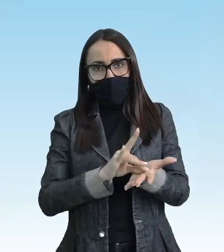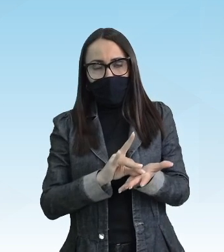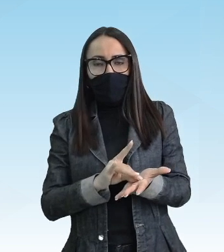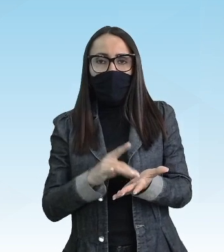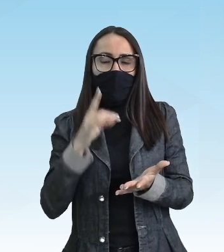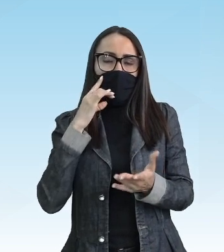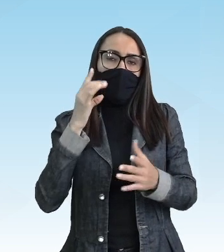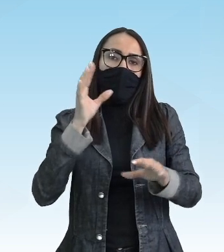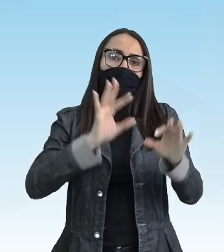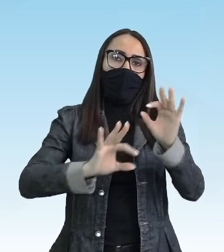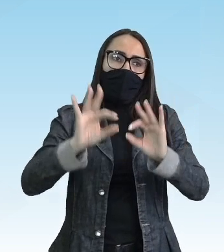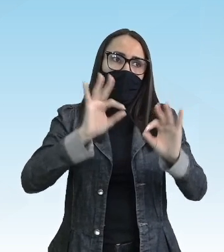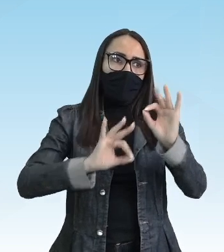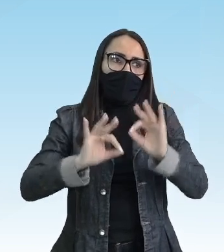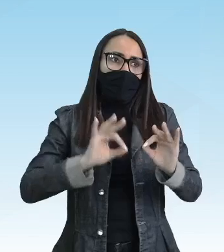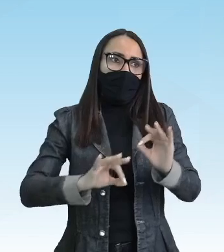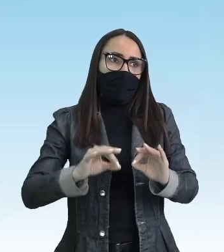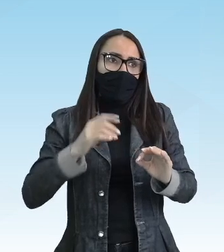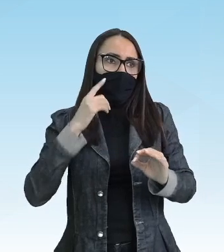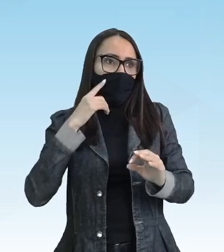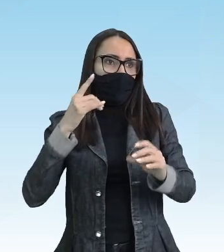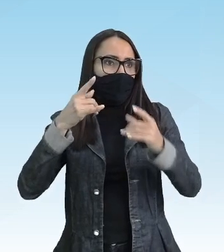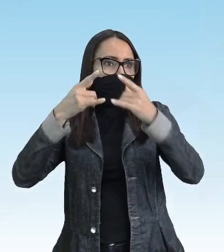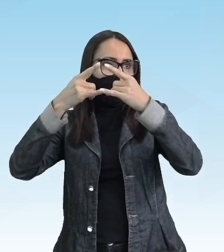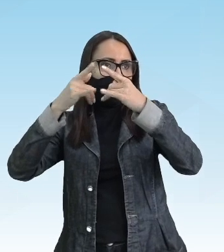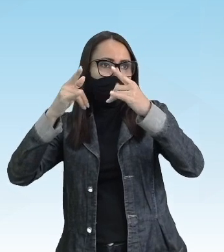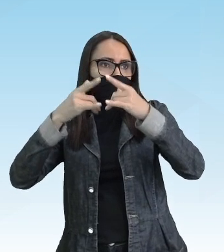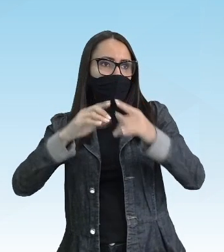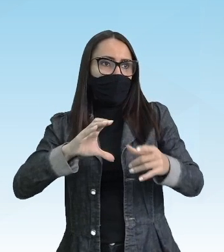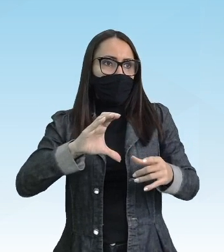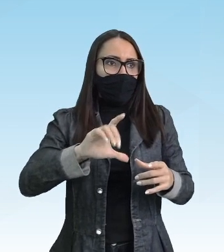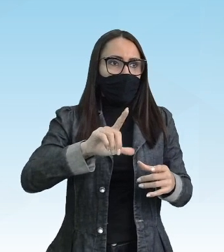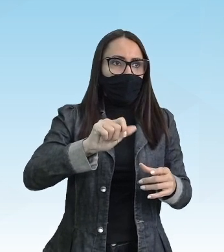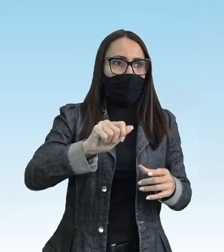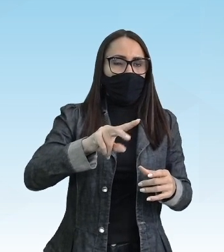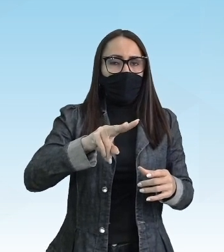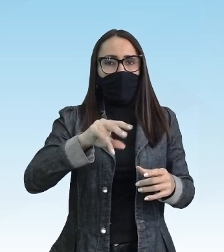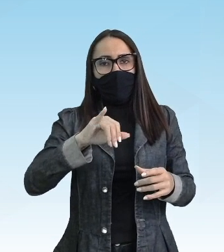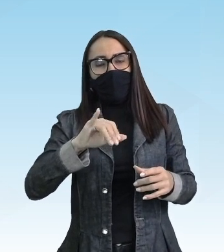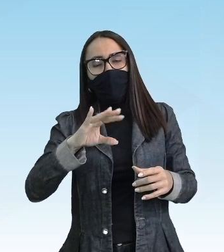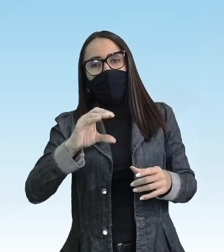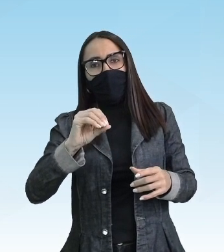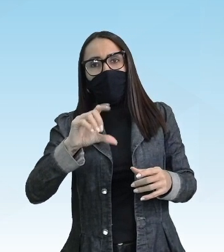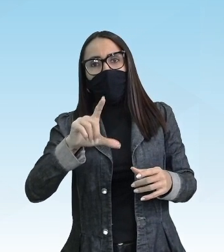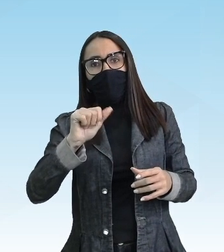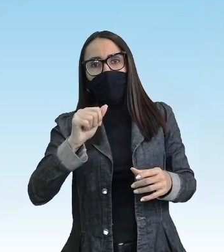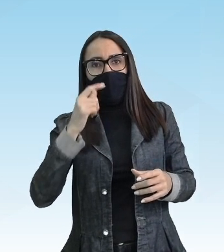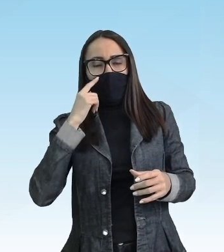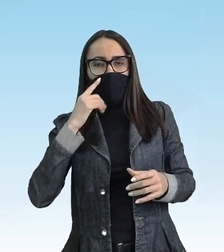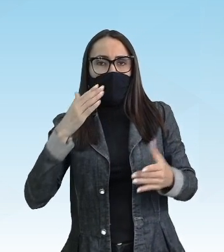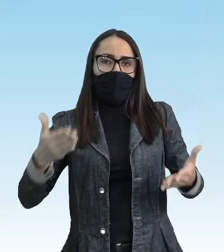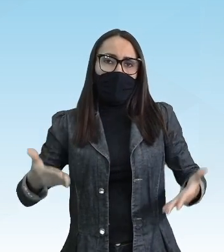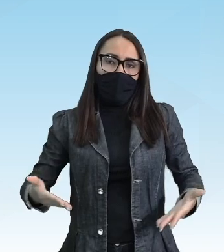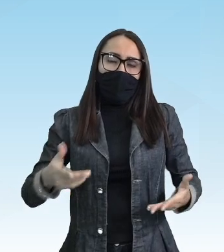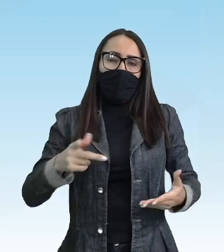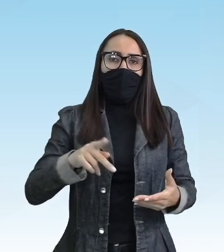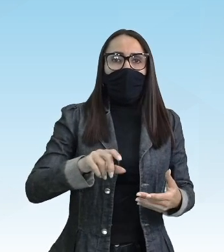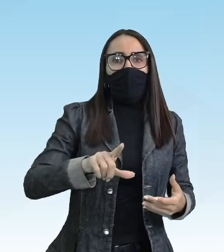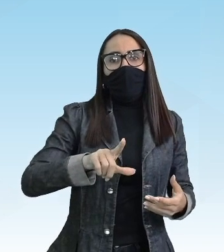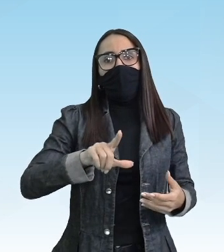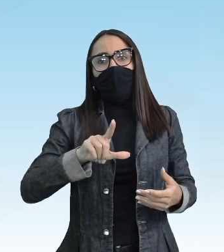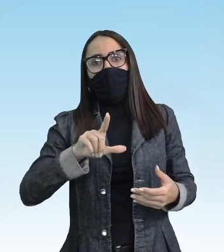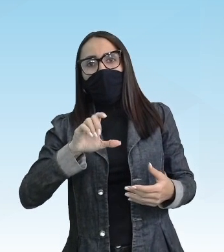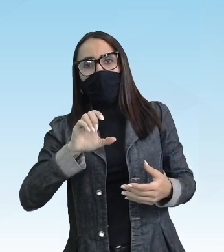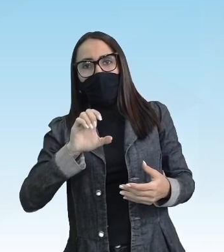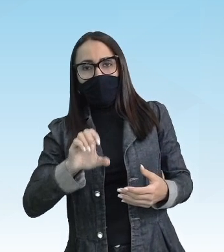formada pela clavícula e escápula. E a cintura pélvica, que é formada pelos